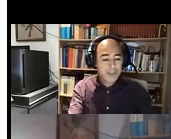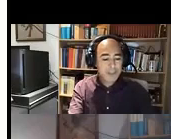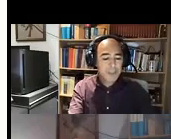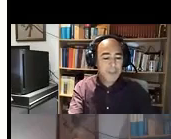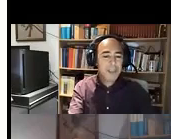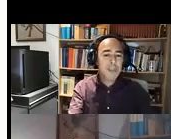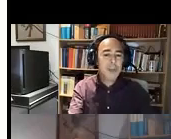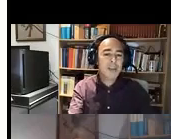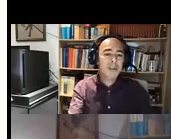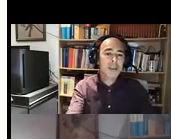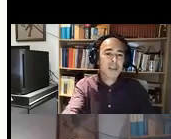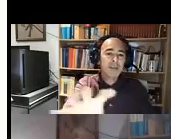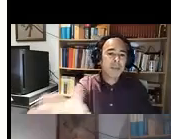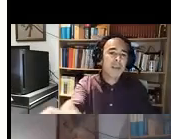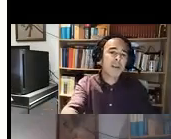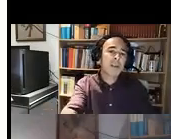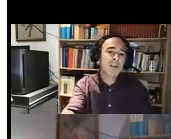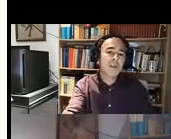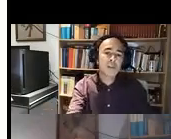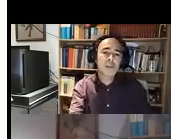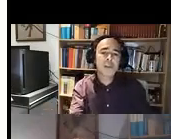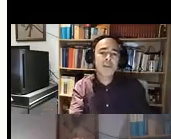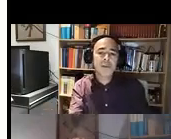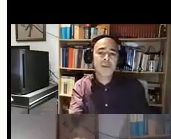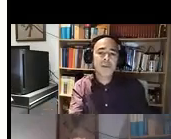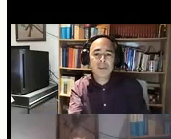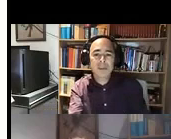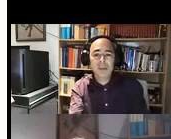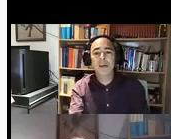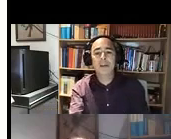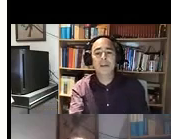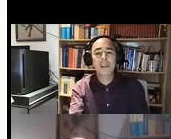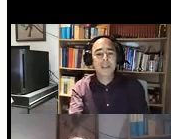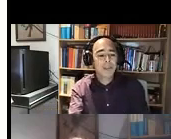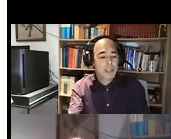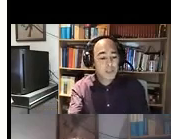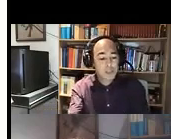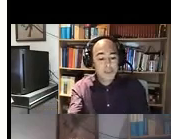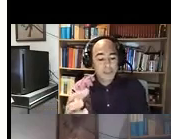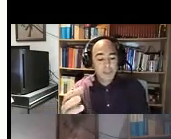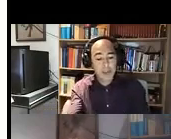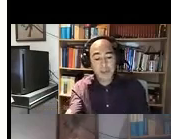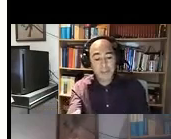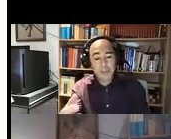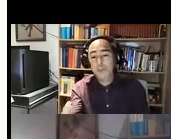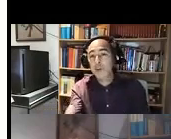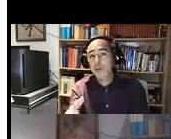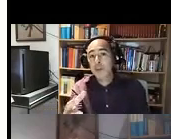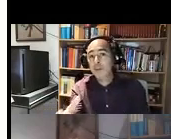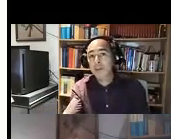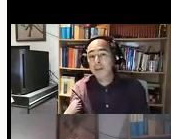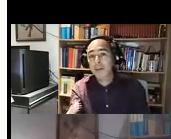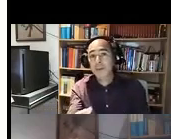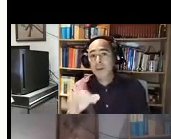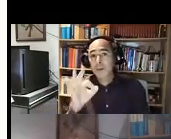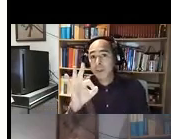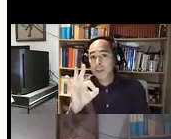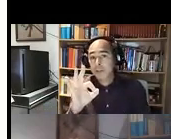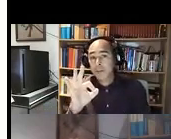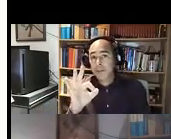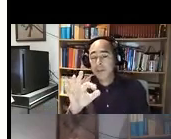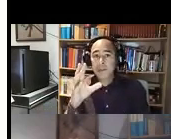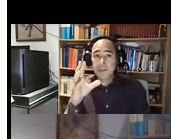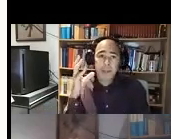especialista em máquinas mas essas máquinas estas coisas que a direita os dispositivos azeite cartão é esse produzindo calor frio e vibração